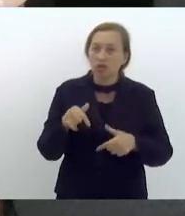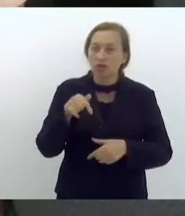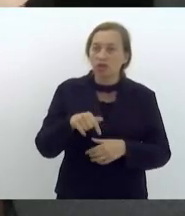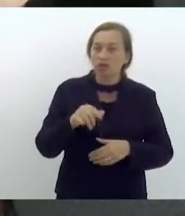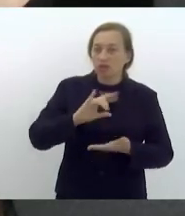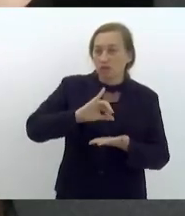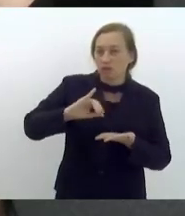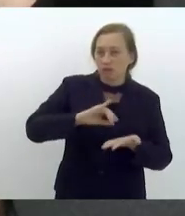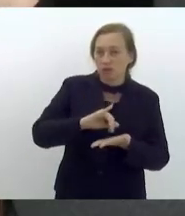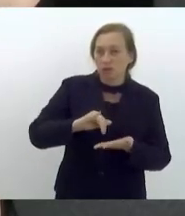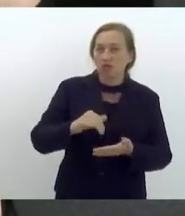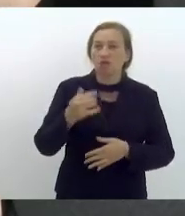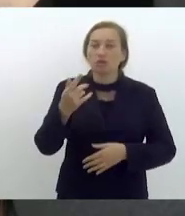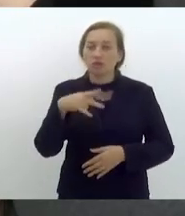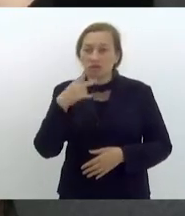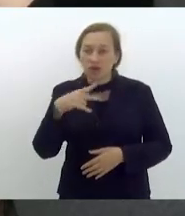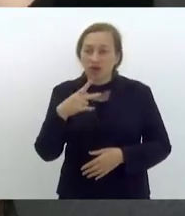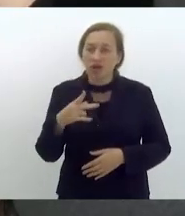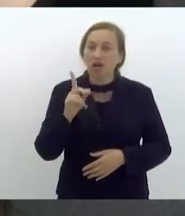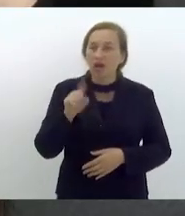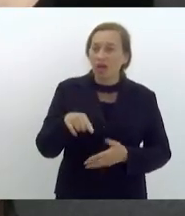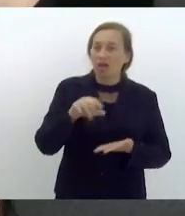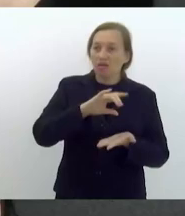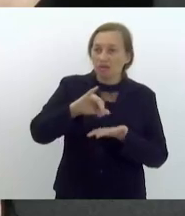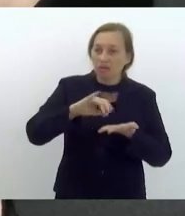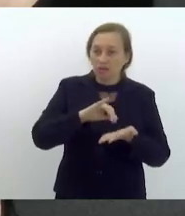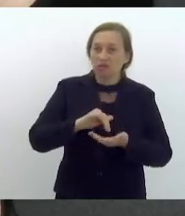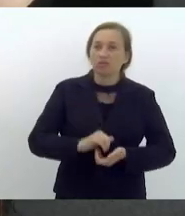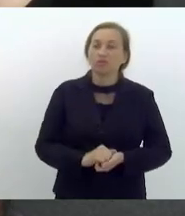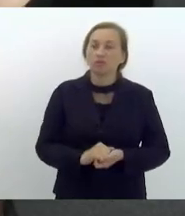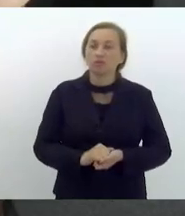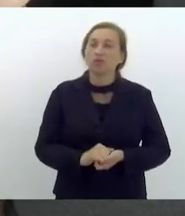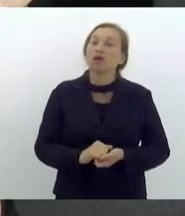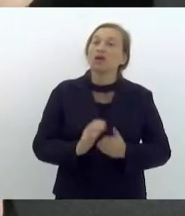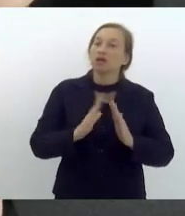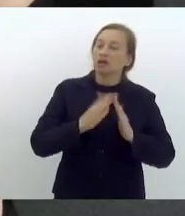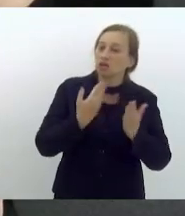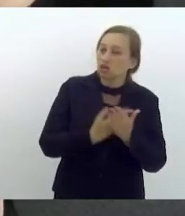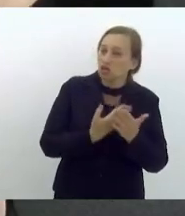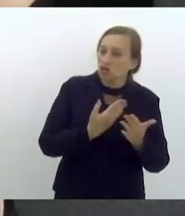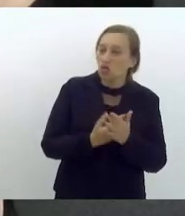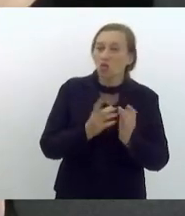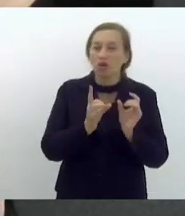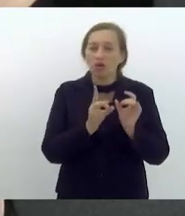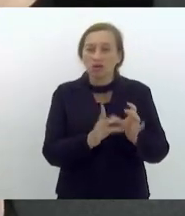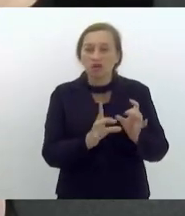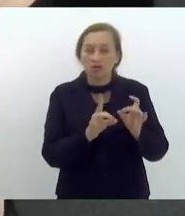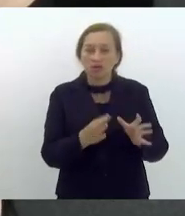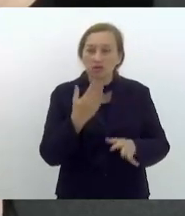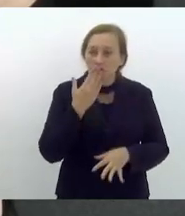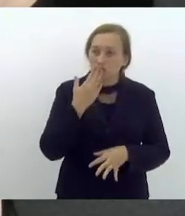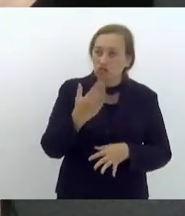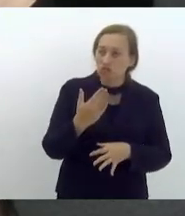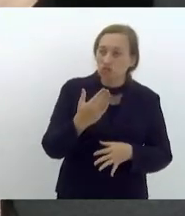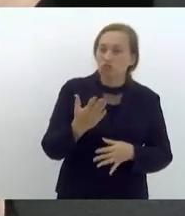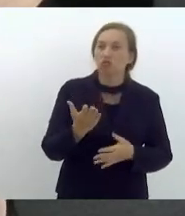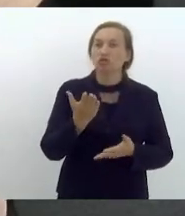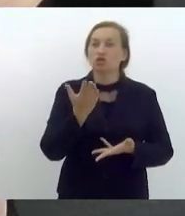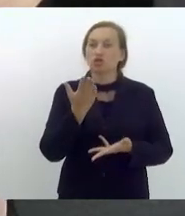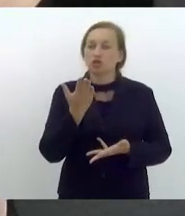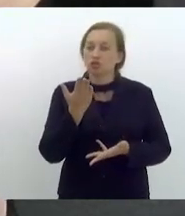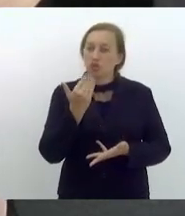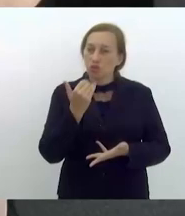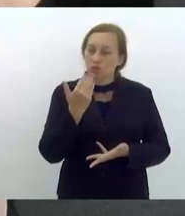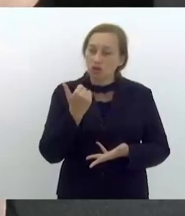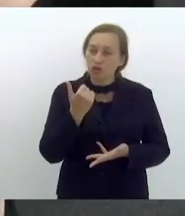o poder econômico mais uma vez afirmar é o poder econômico das escolas que vendem esse tipo de guloseima para